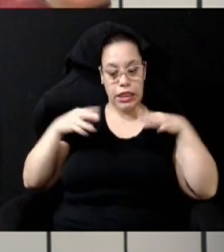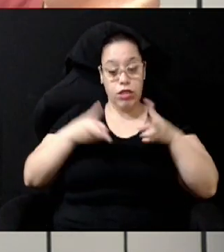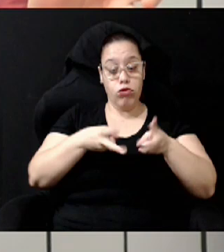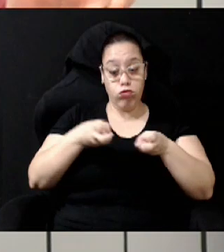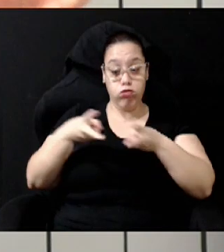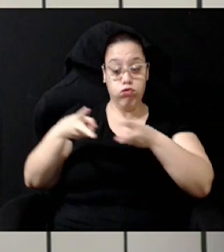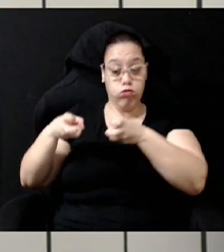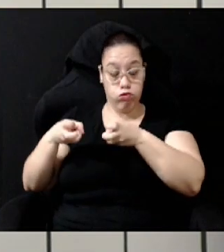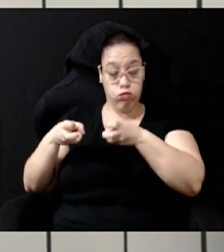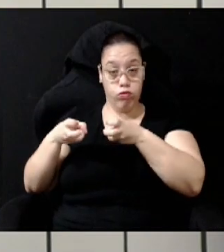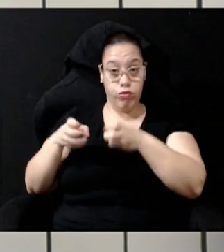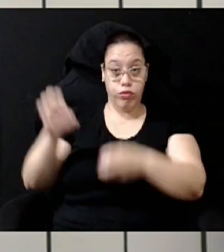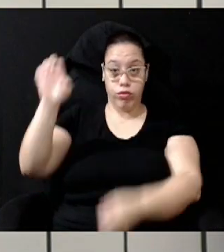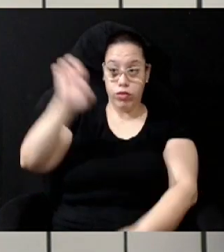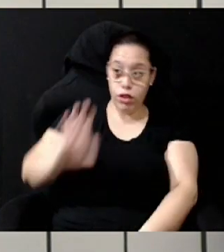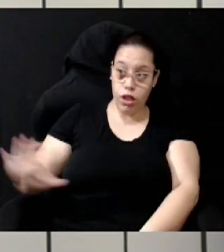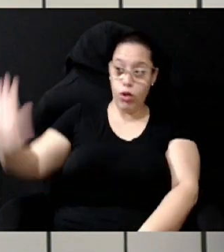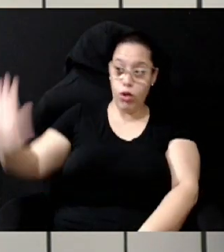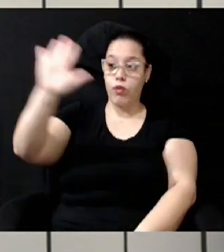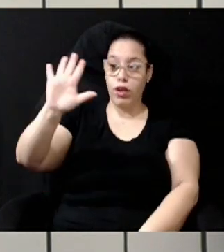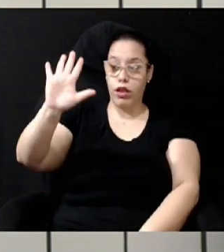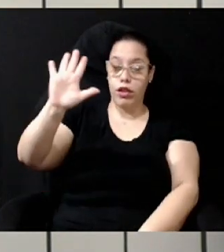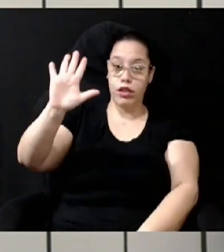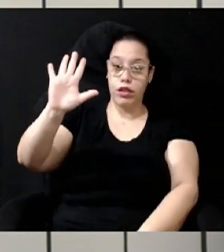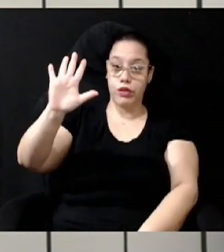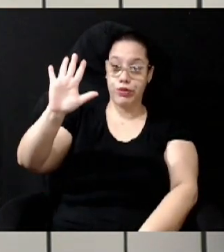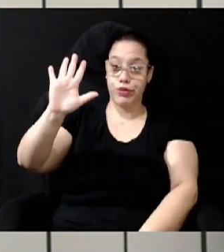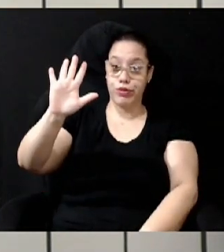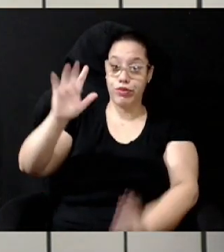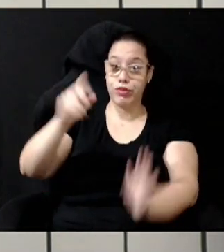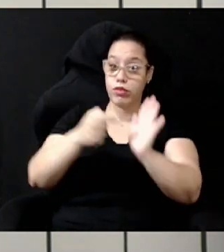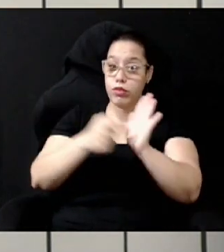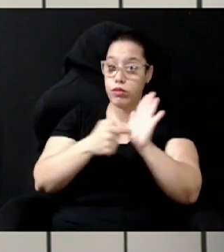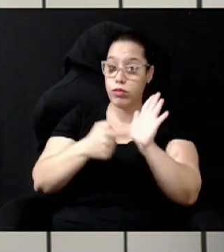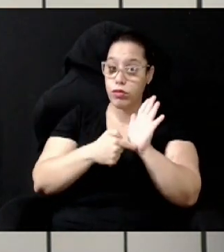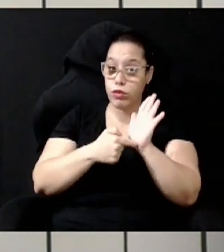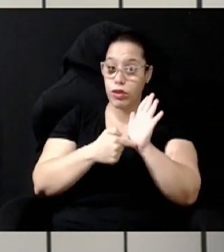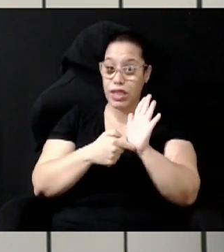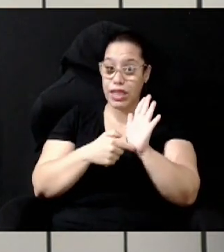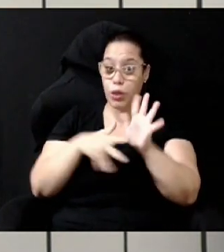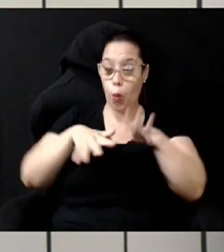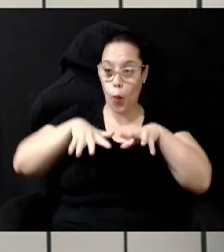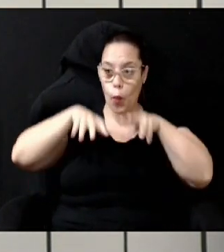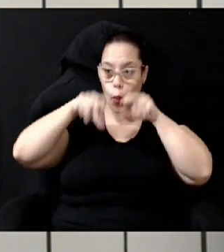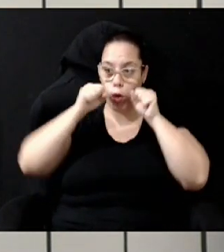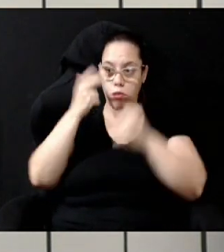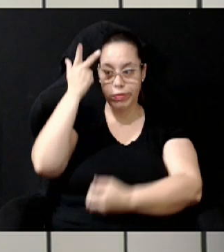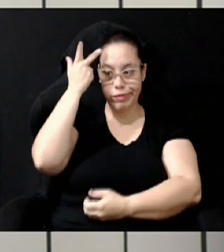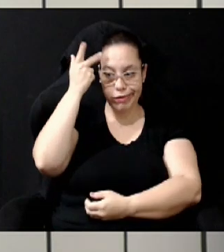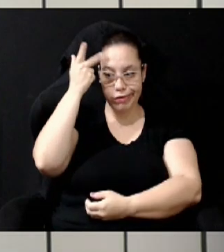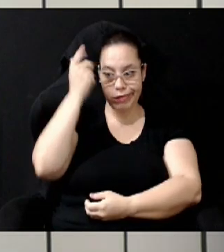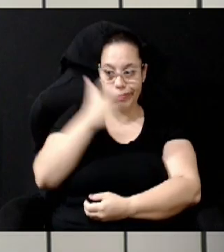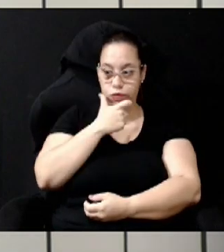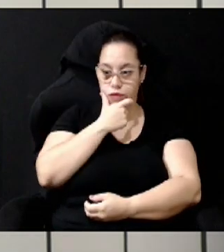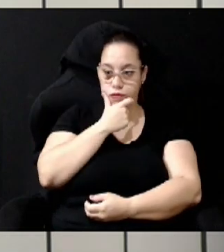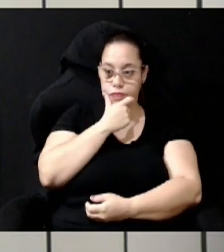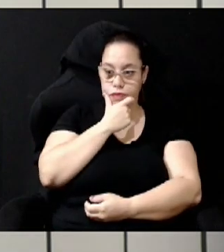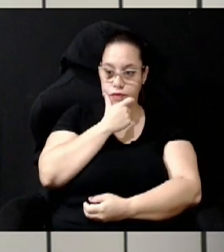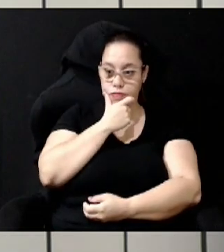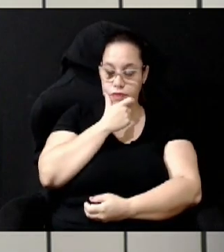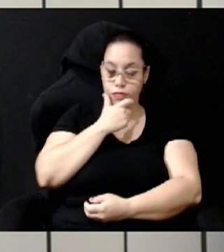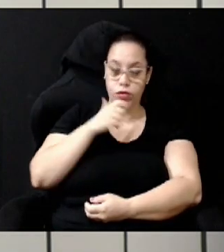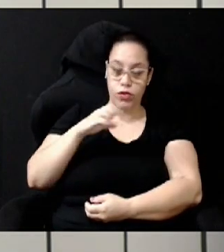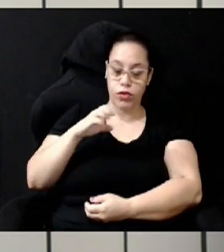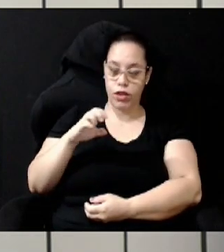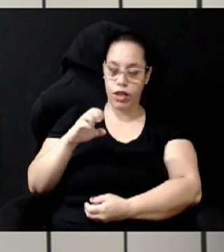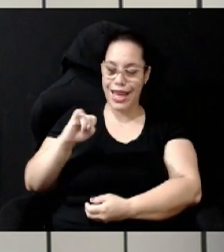Europa Ocidental e Central registraram condições mais secas que o normal, enquanto regiões do oeste da Islândia, sul do